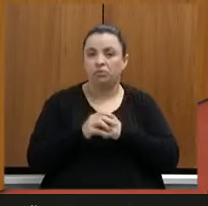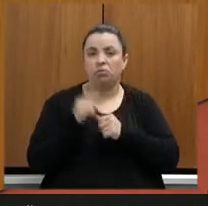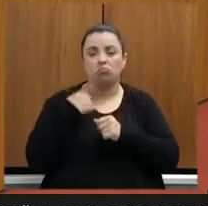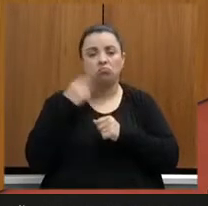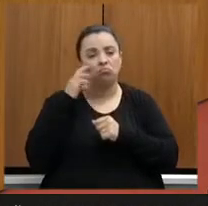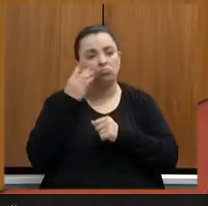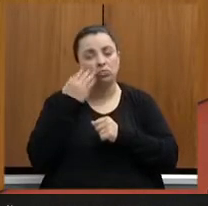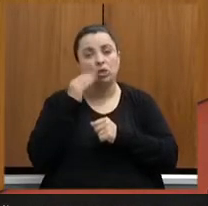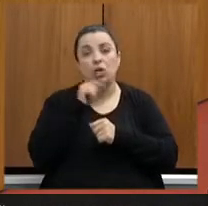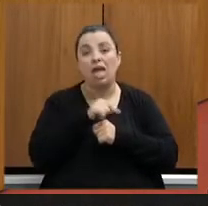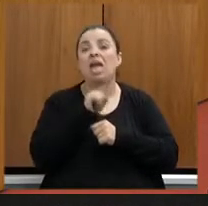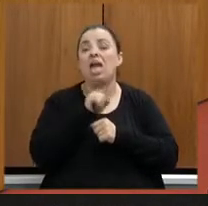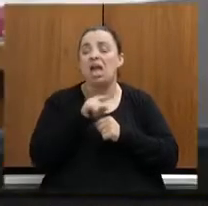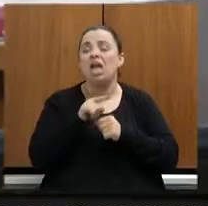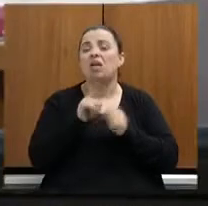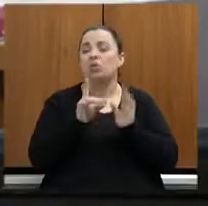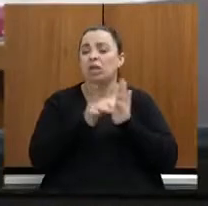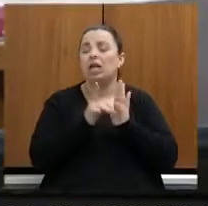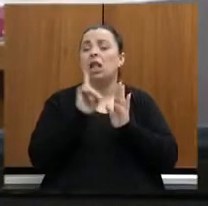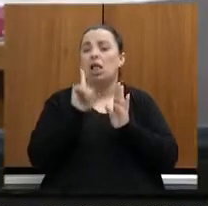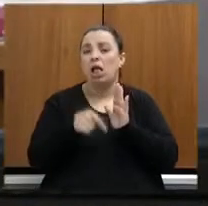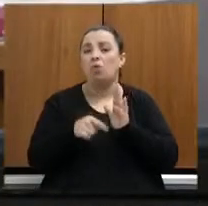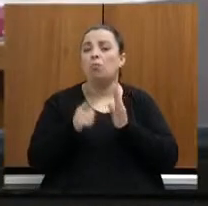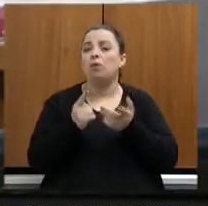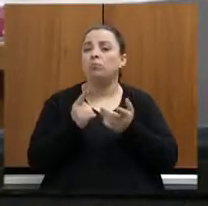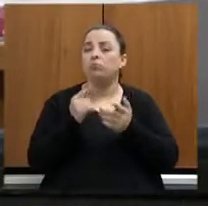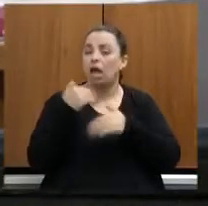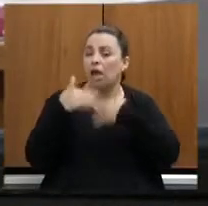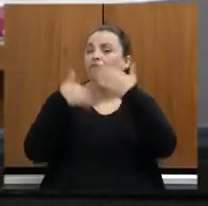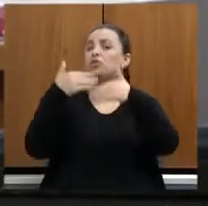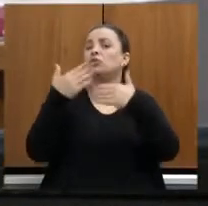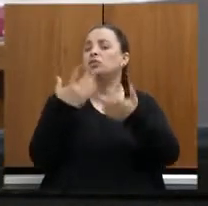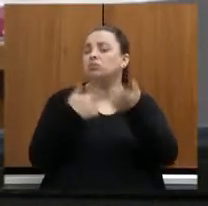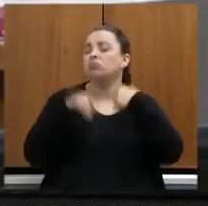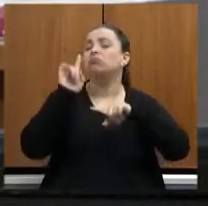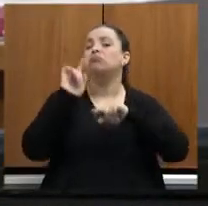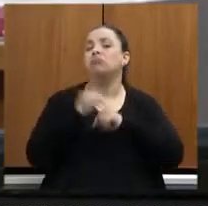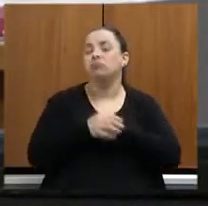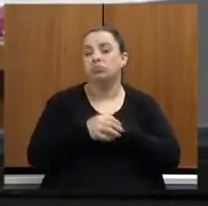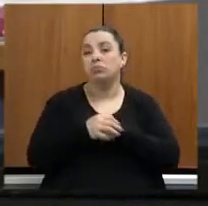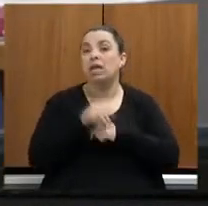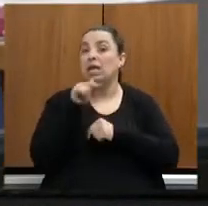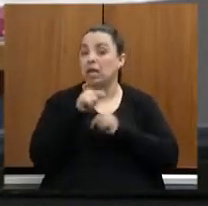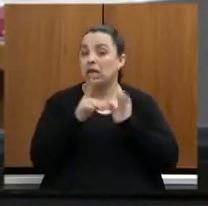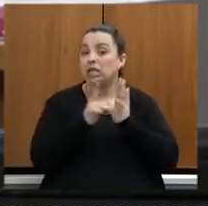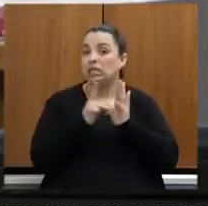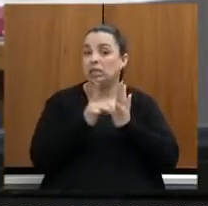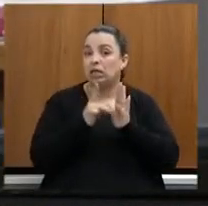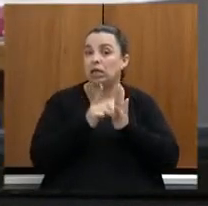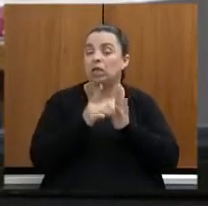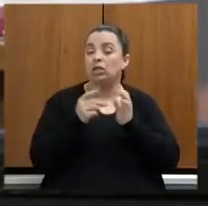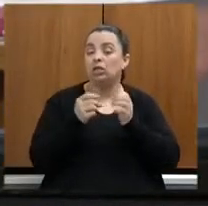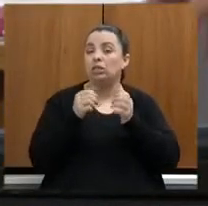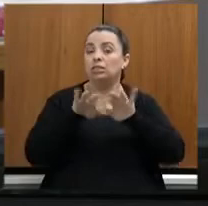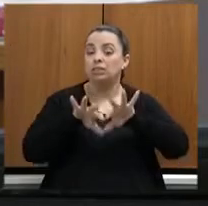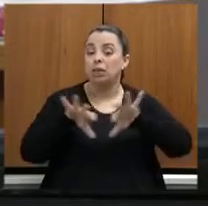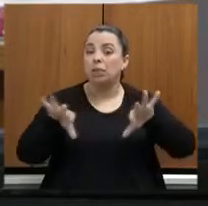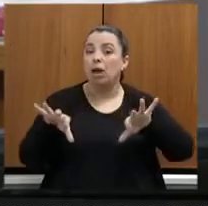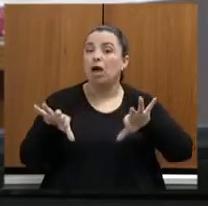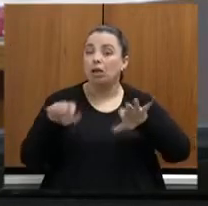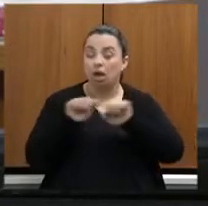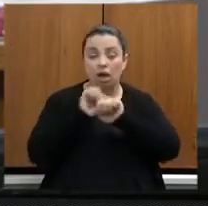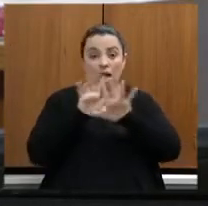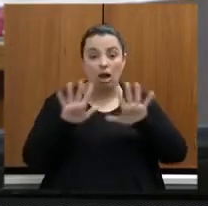deputada que ele é um evolução tá o o decreto ele coloca dividindo muito bem a questão